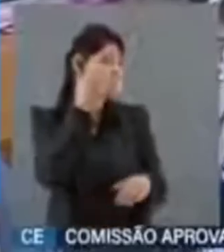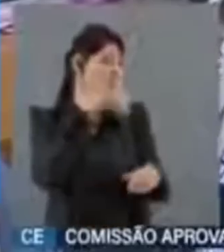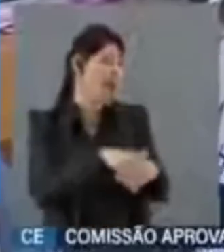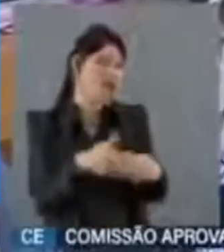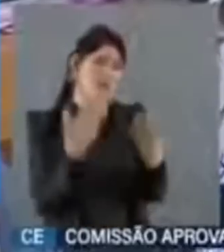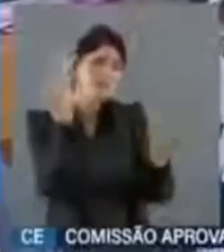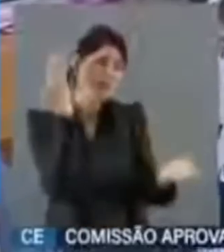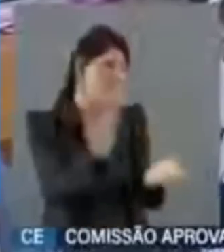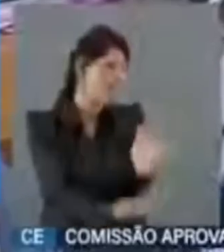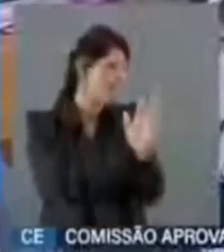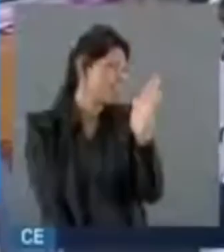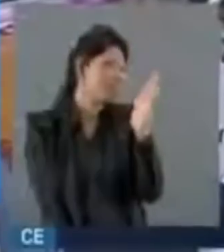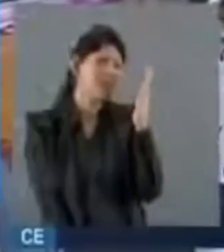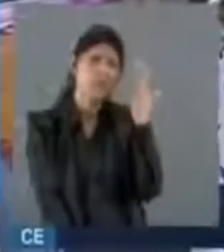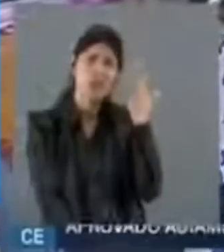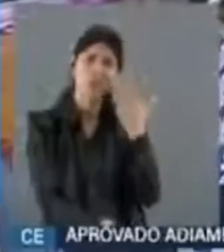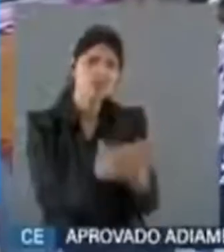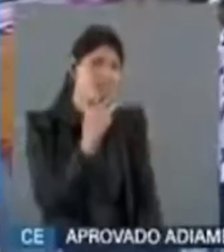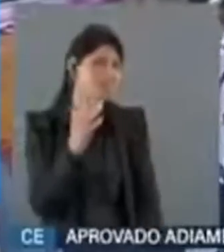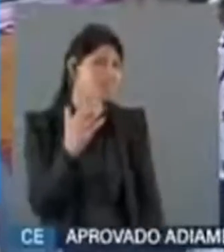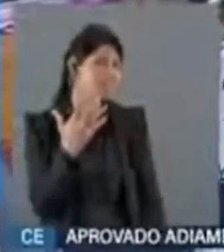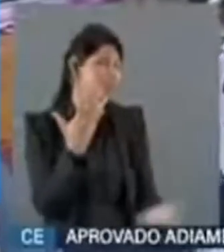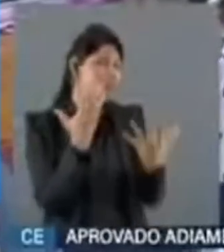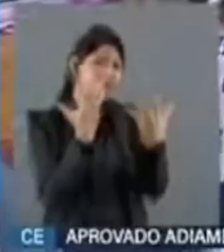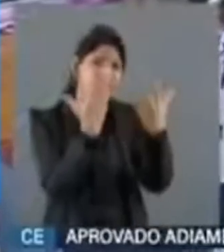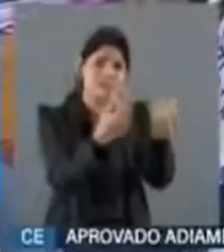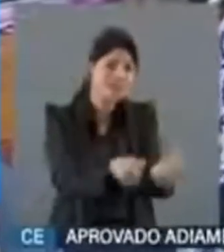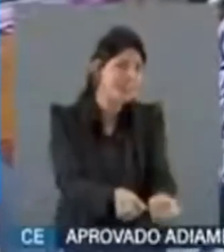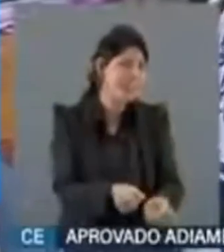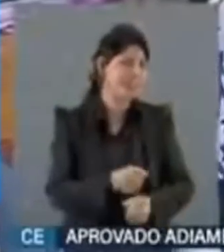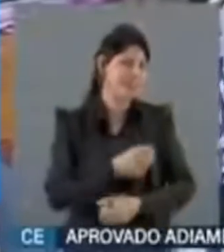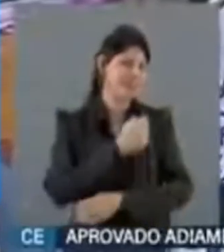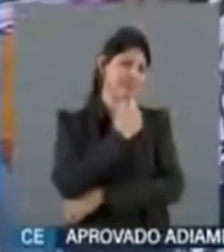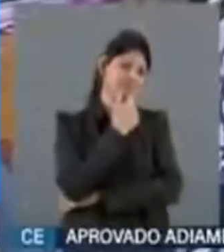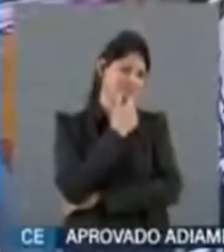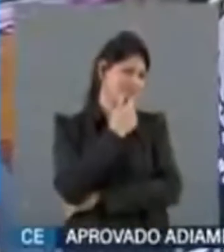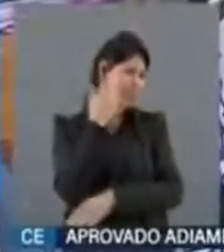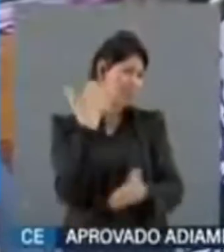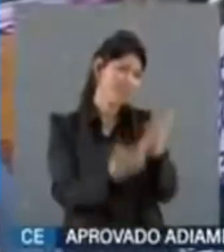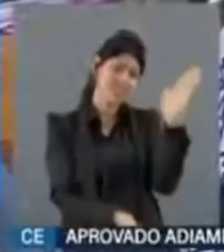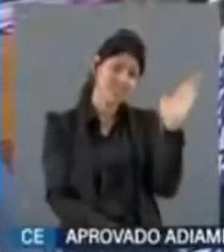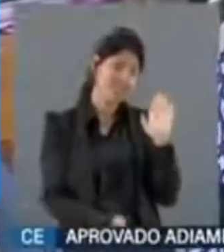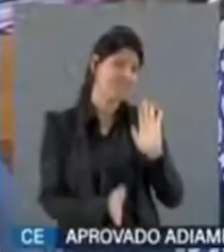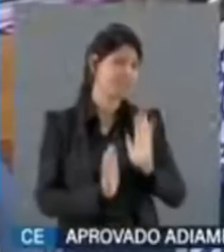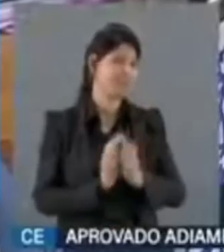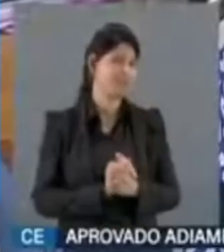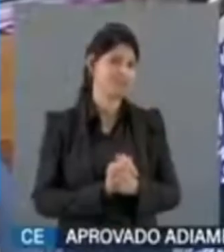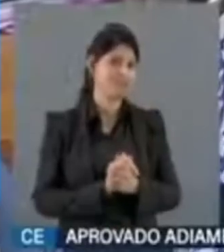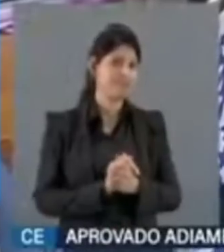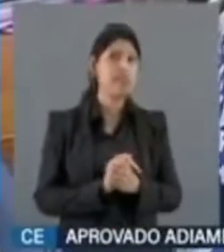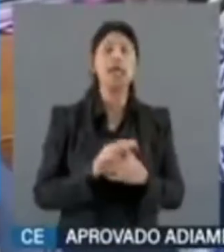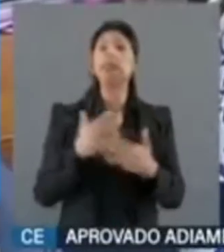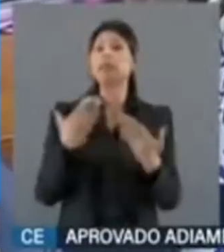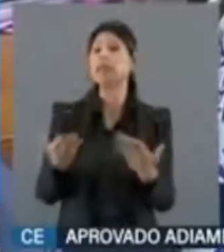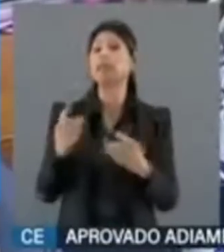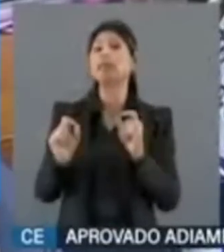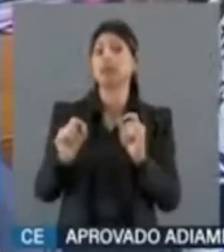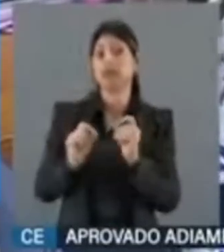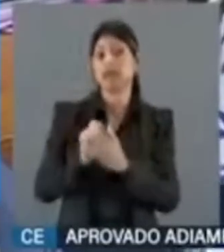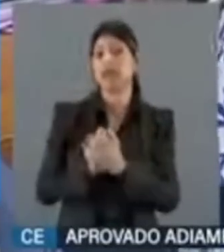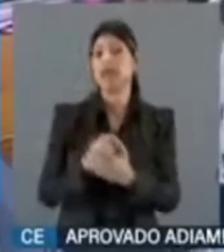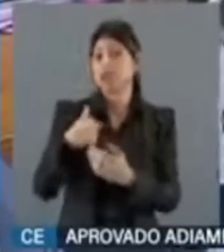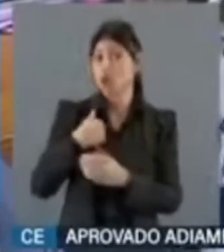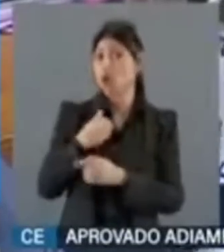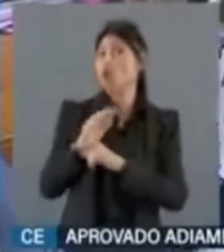menos, perdeu a eleição. E dentre essas questões aqui do financiamento, presidente, eu quero compartilhar com a CPI